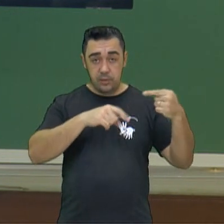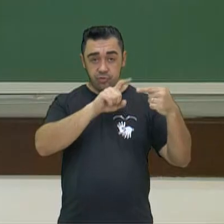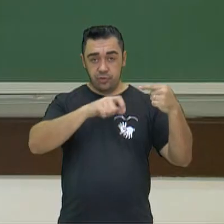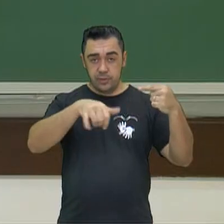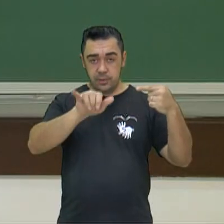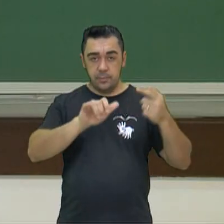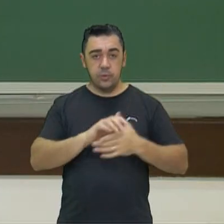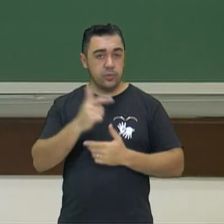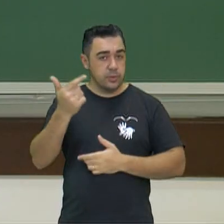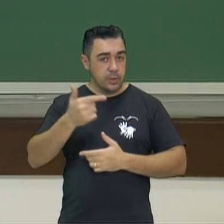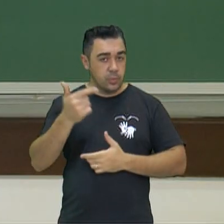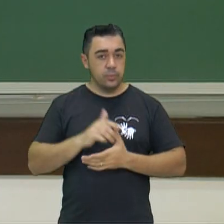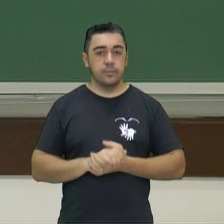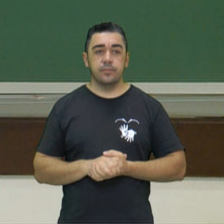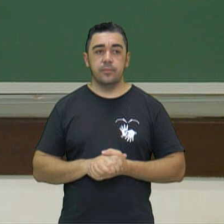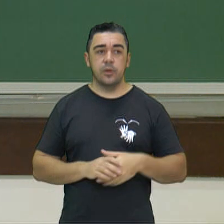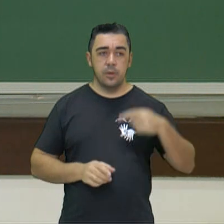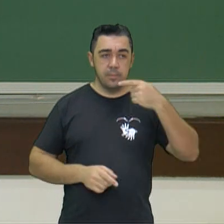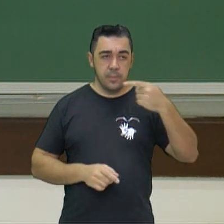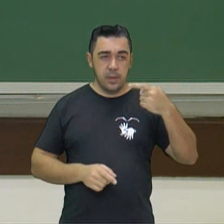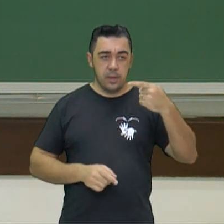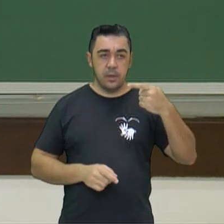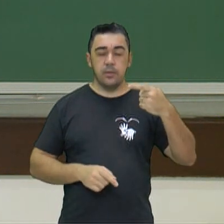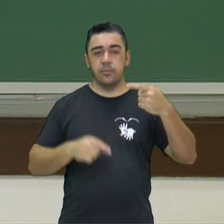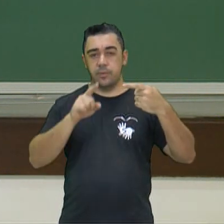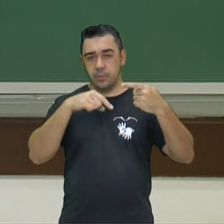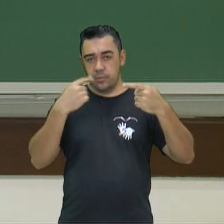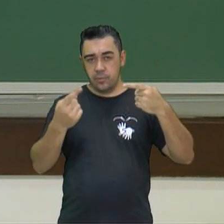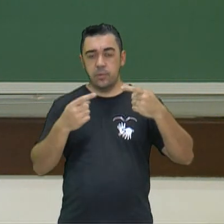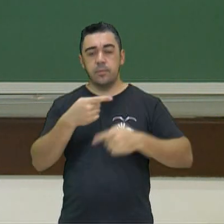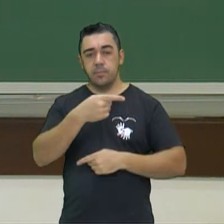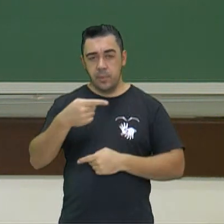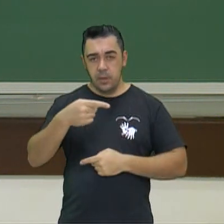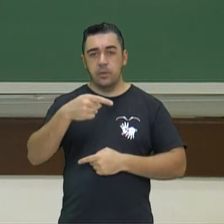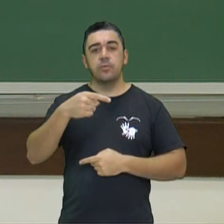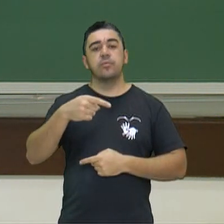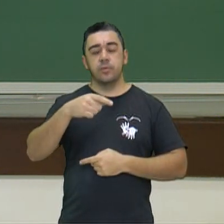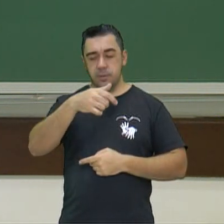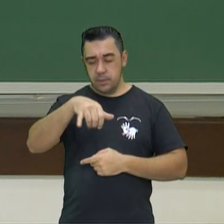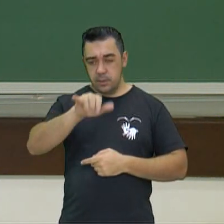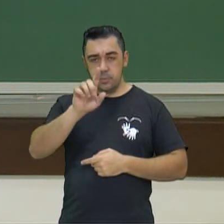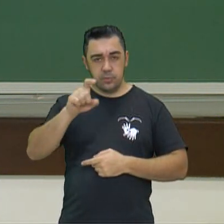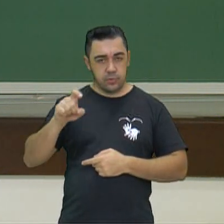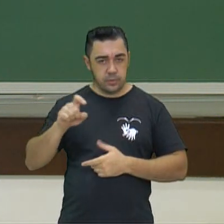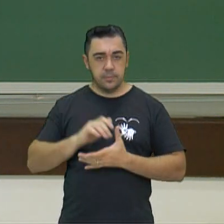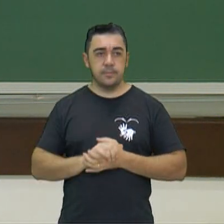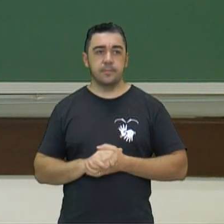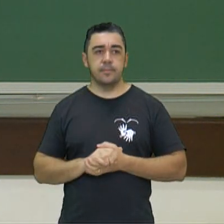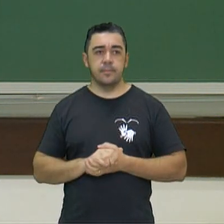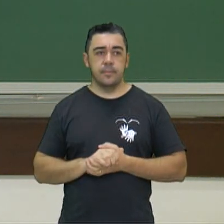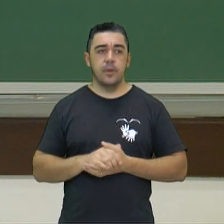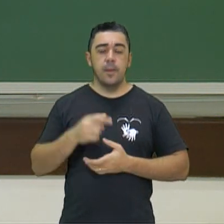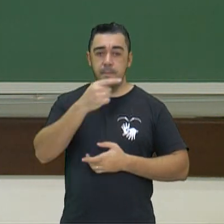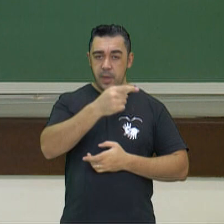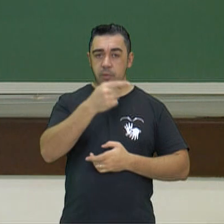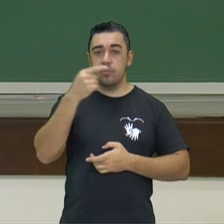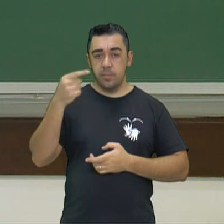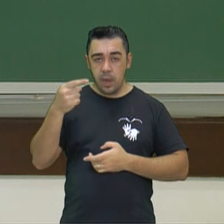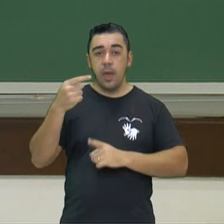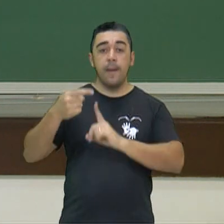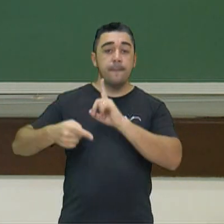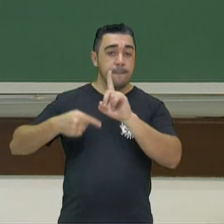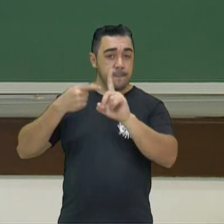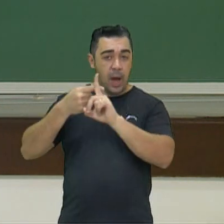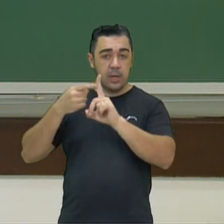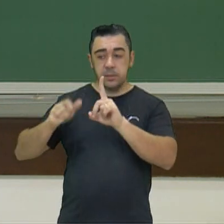segundo lá em amarelo. Menos y vezes x, menos yx. Menos com menos, mais